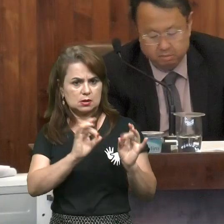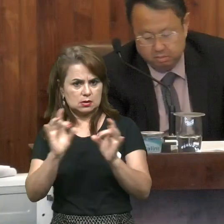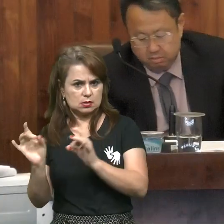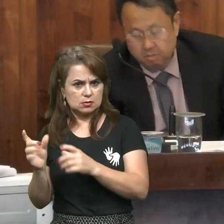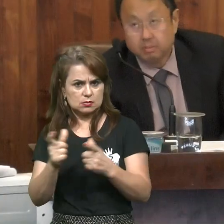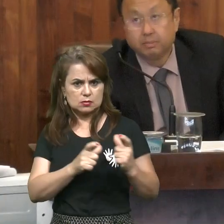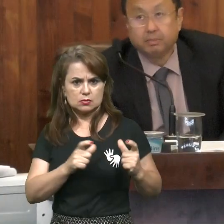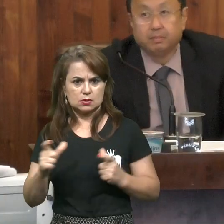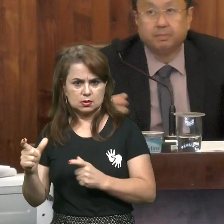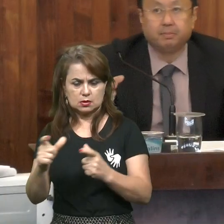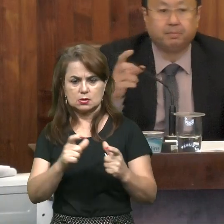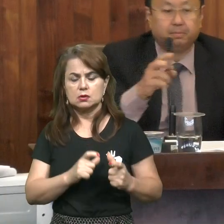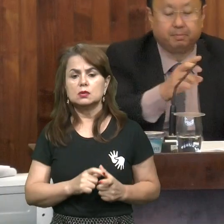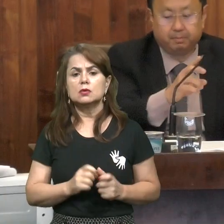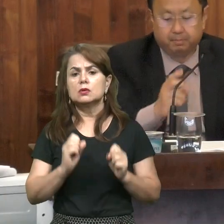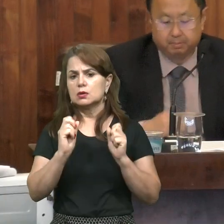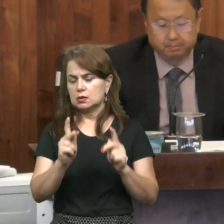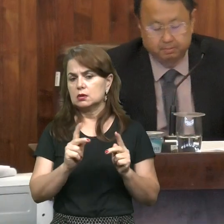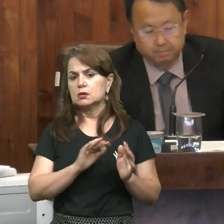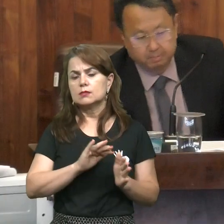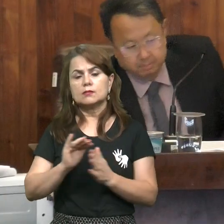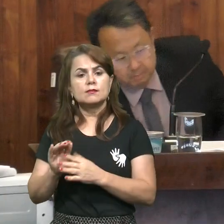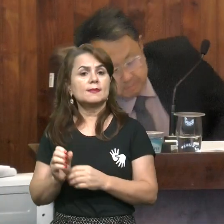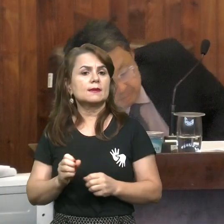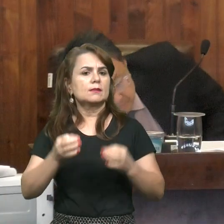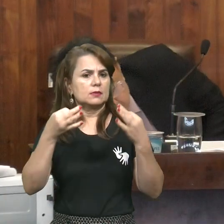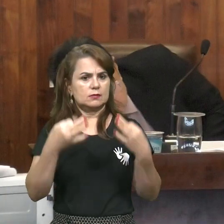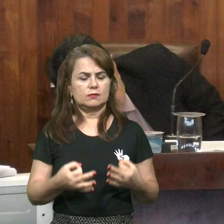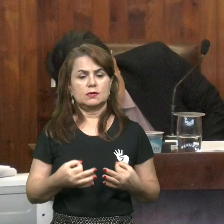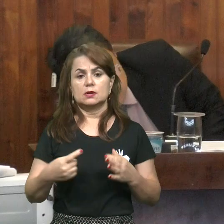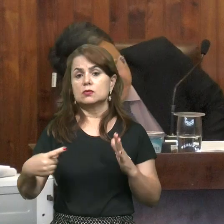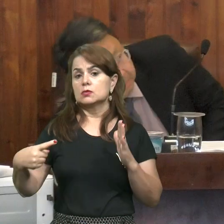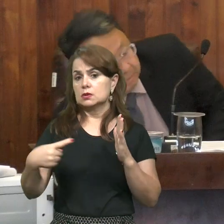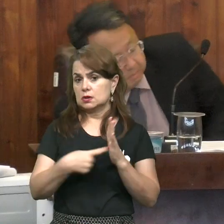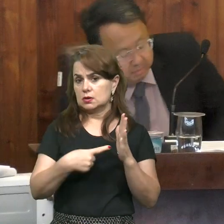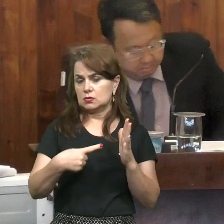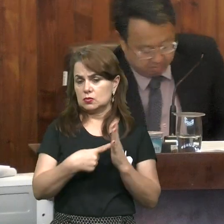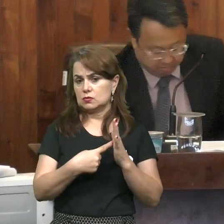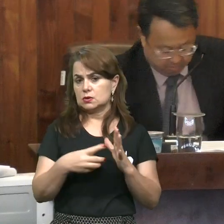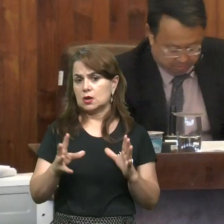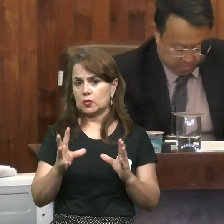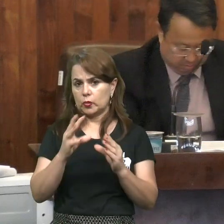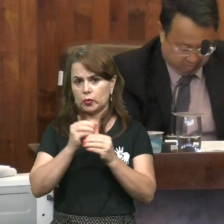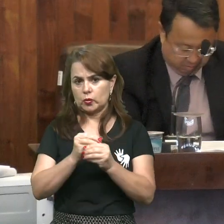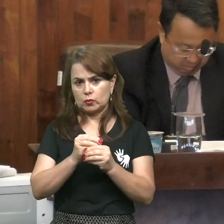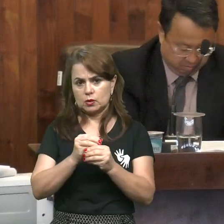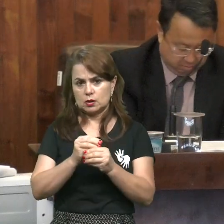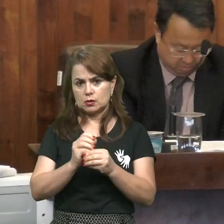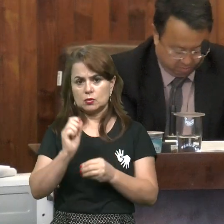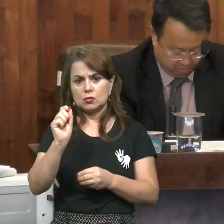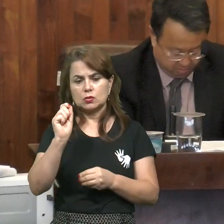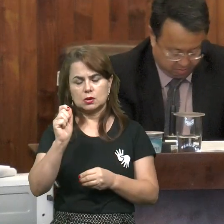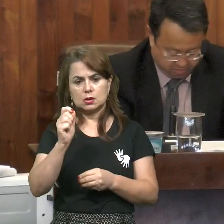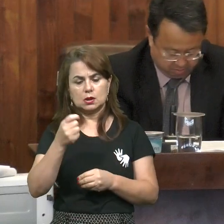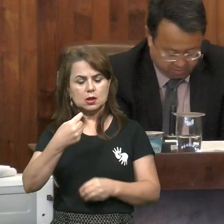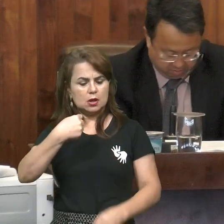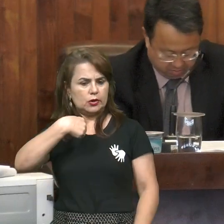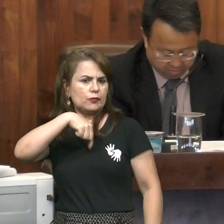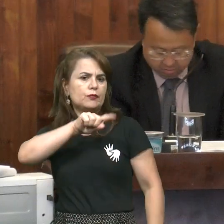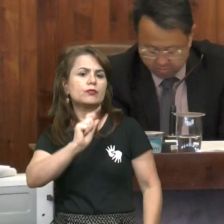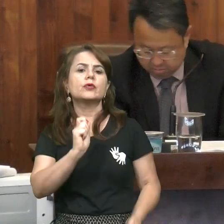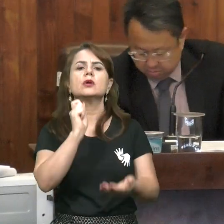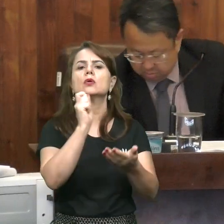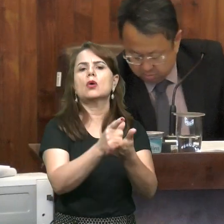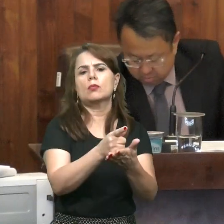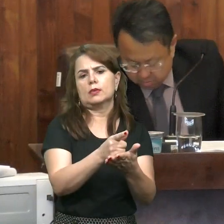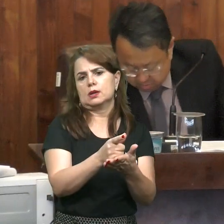Perfeito. E essas denúncias se resumem mais ou menos assim, vereador Feff. Eu fui comprar, recebi